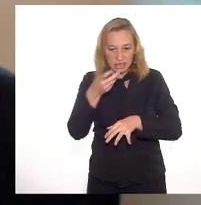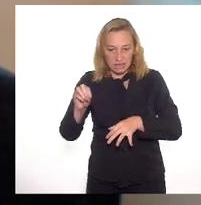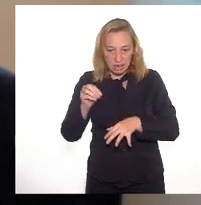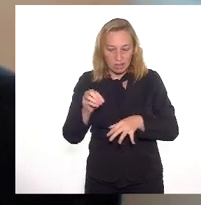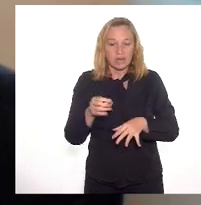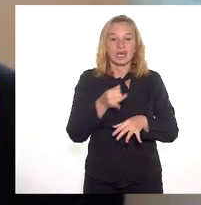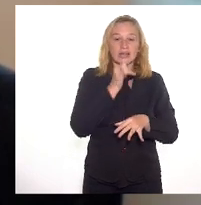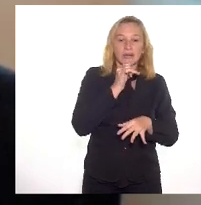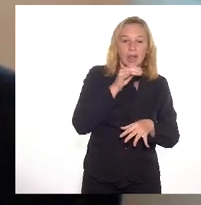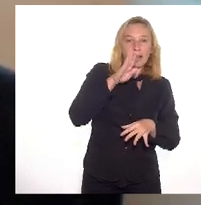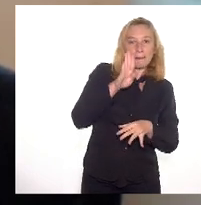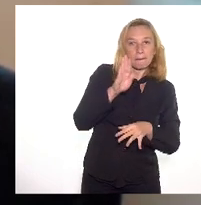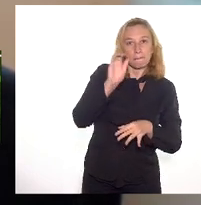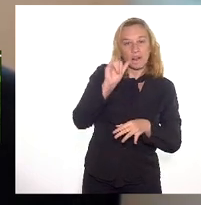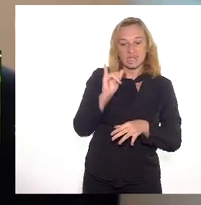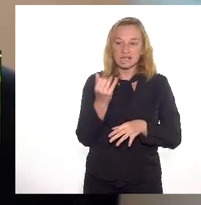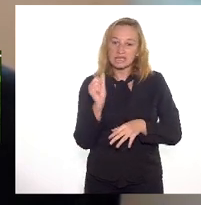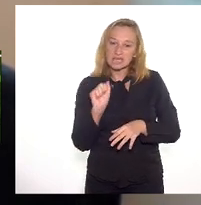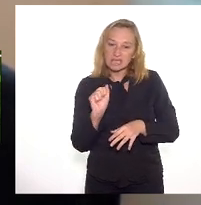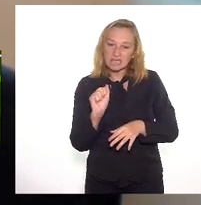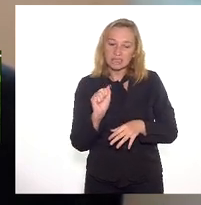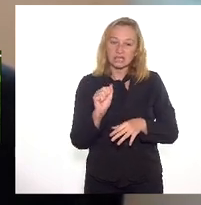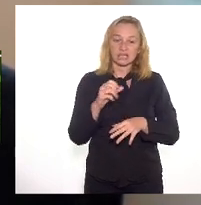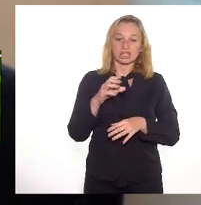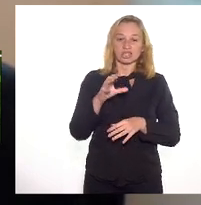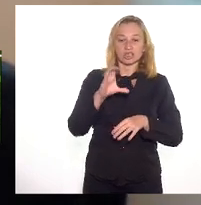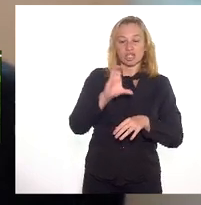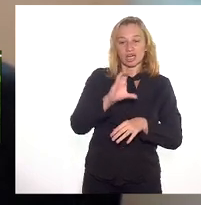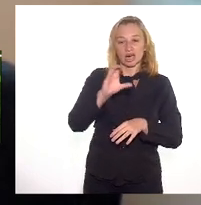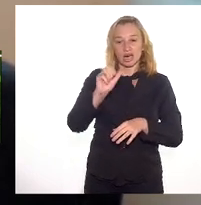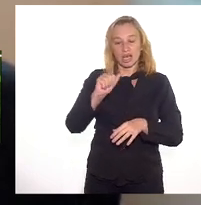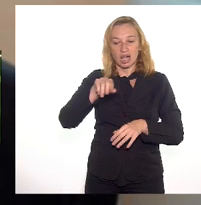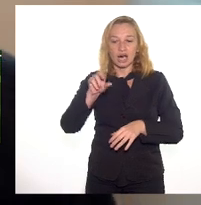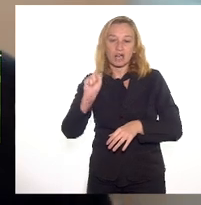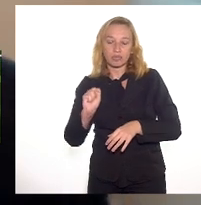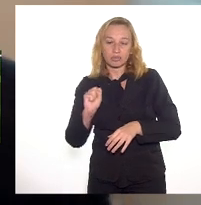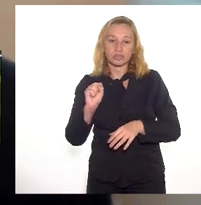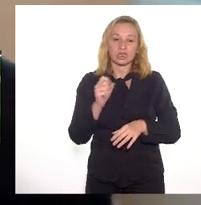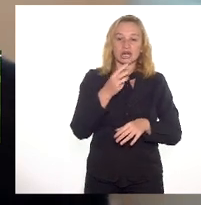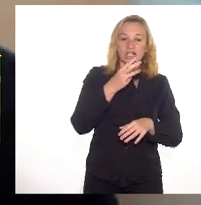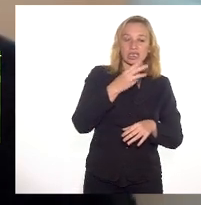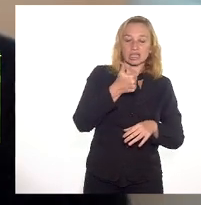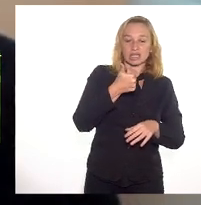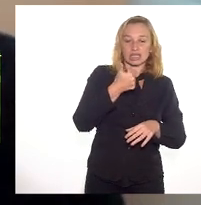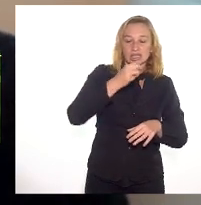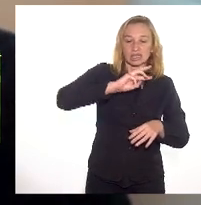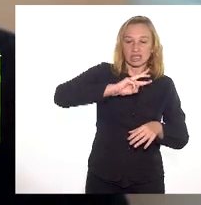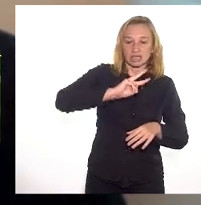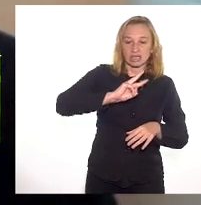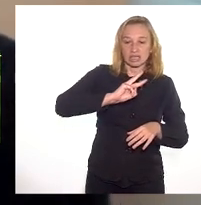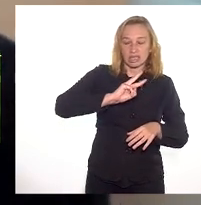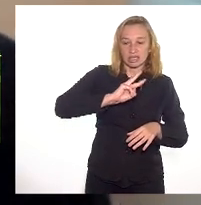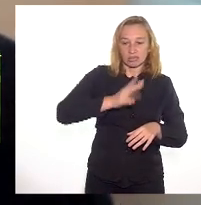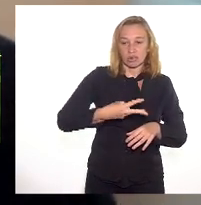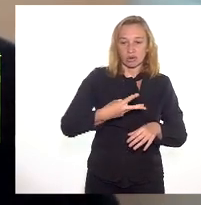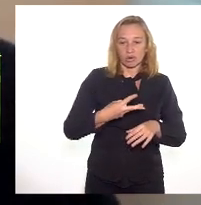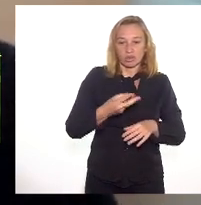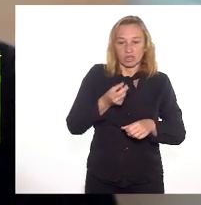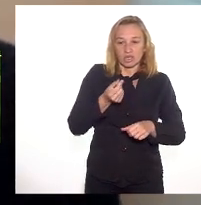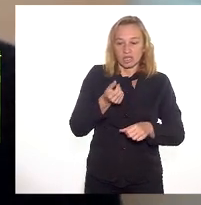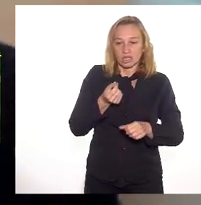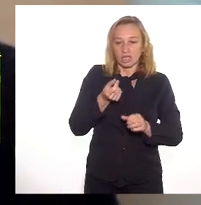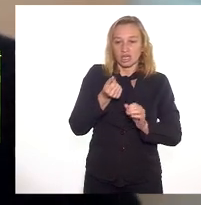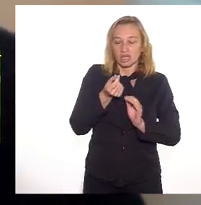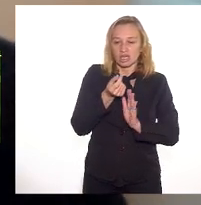da bacia, famosa bacia de Campos, de 13 bilhões de dólares nos próximos 5 anos, investimentos